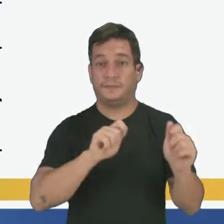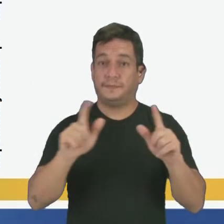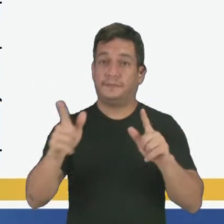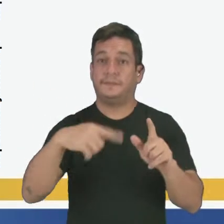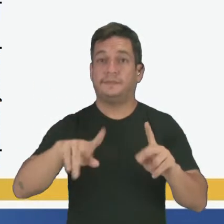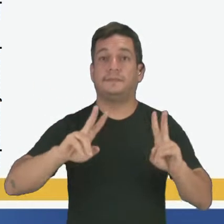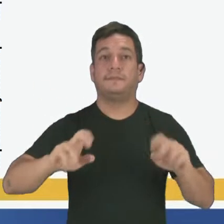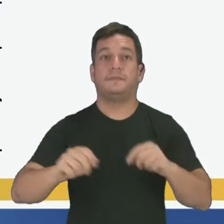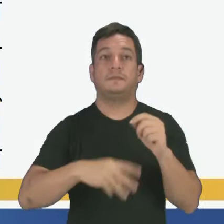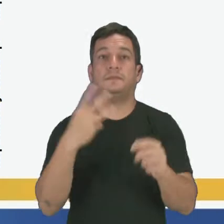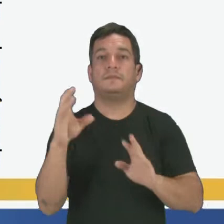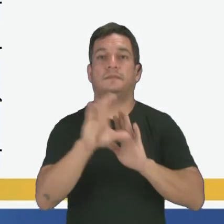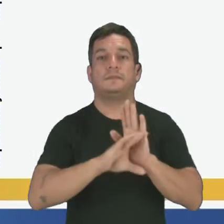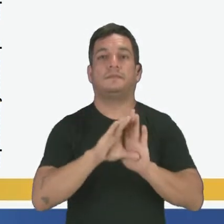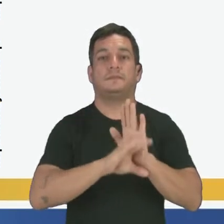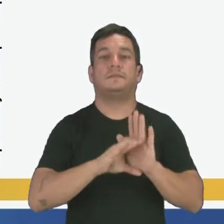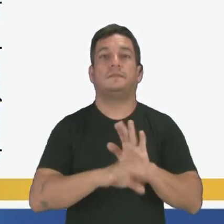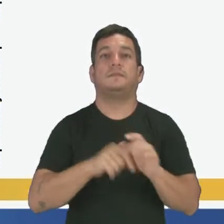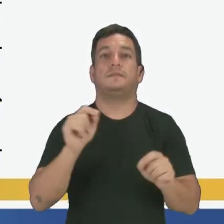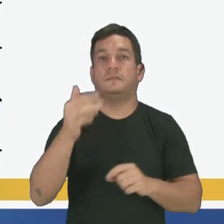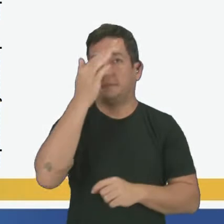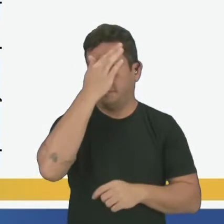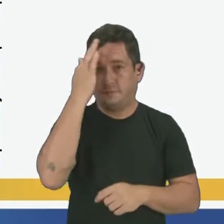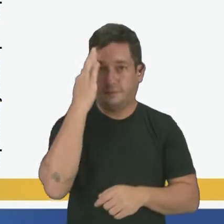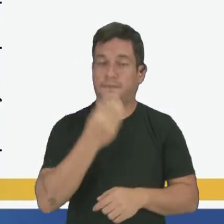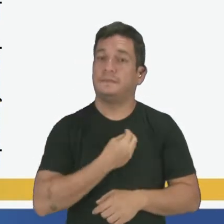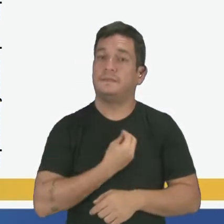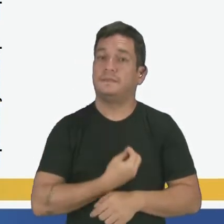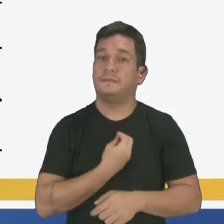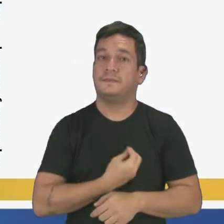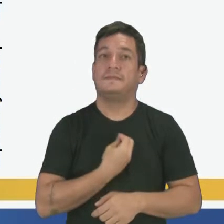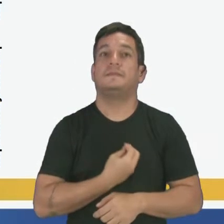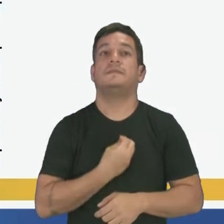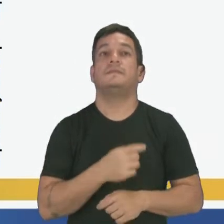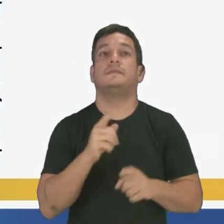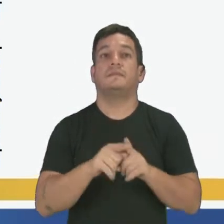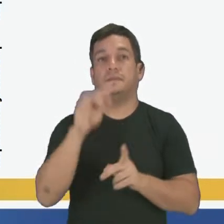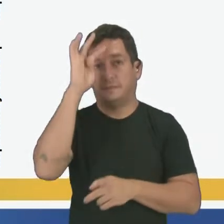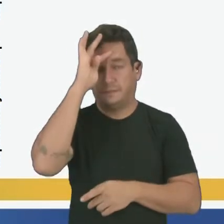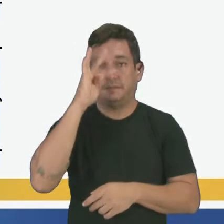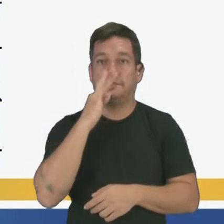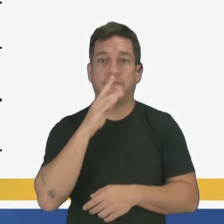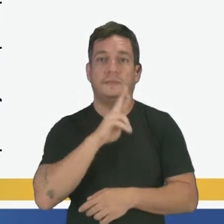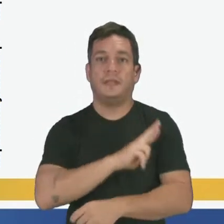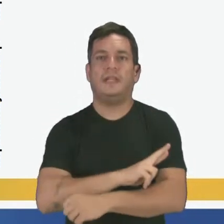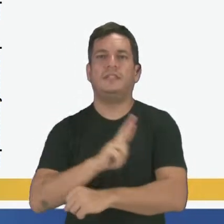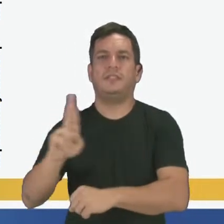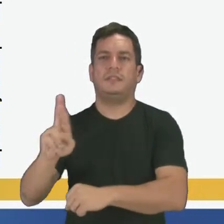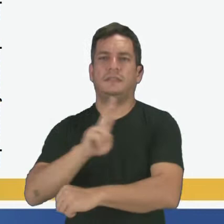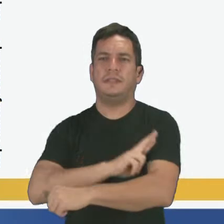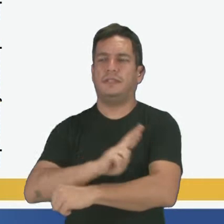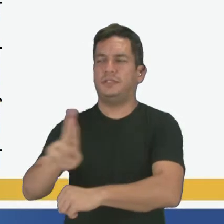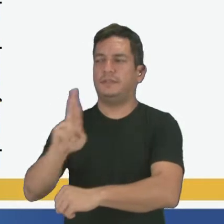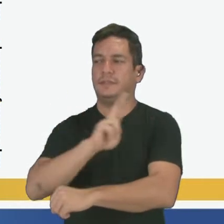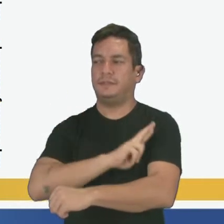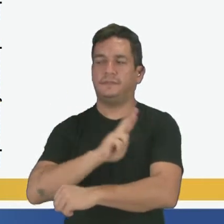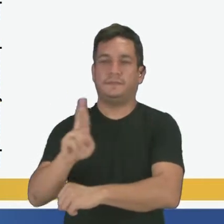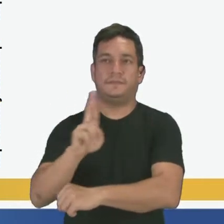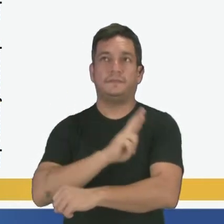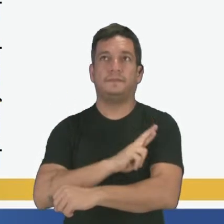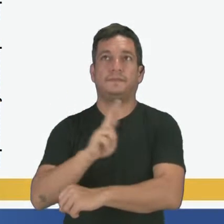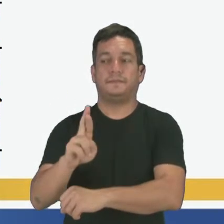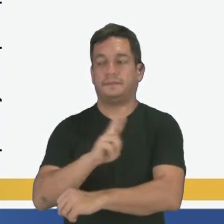vamos ter 3 conceitos. O conceito de filosofia de vida, de tradição religiosa e princípios éticos.